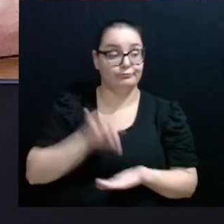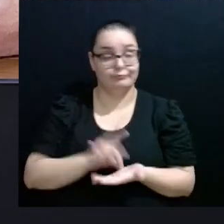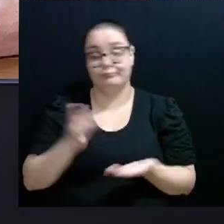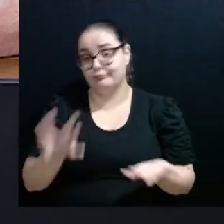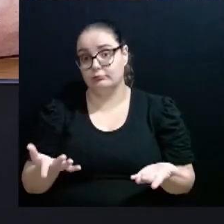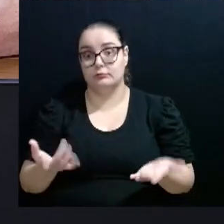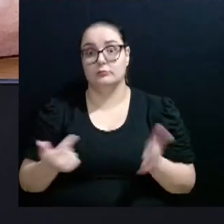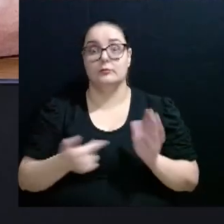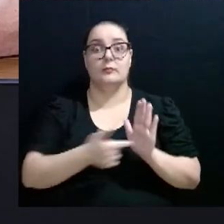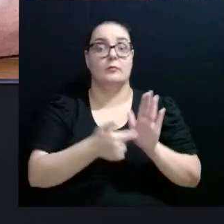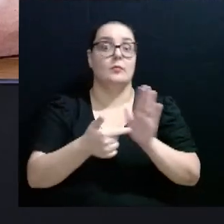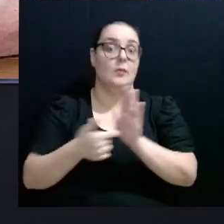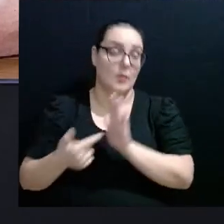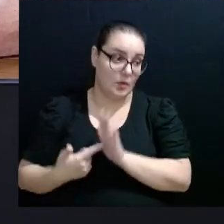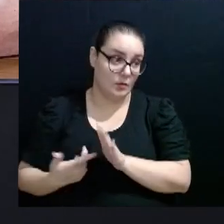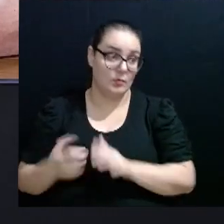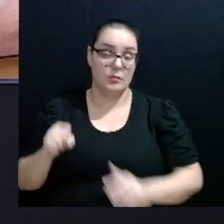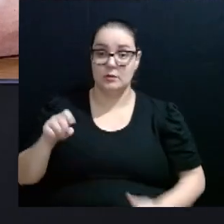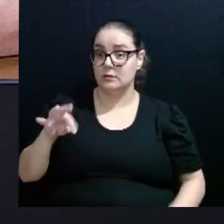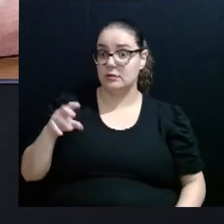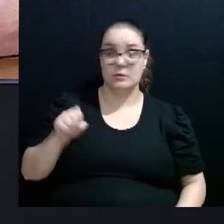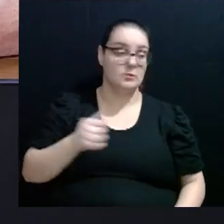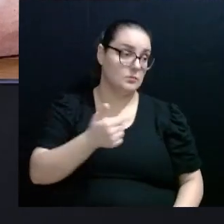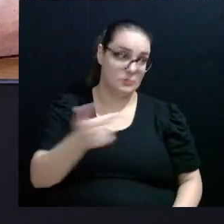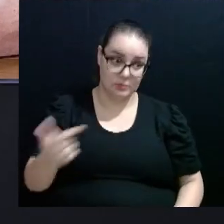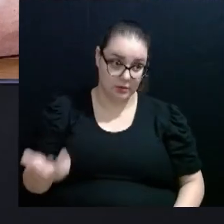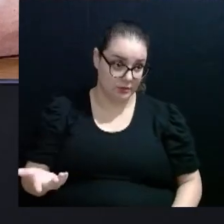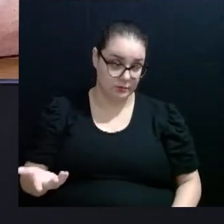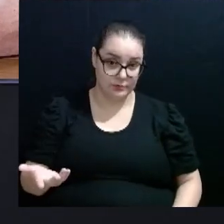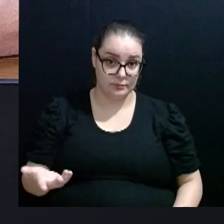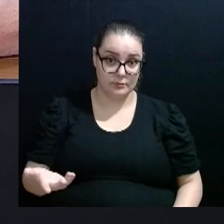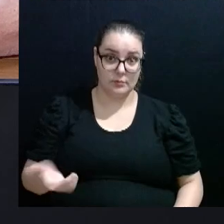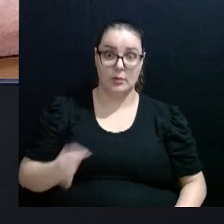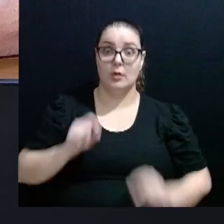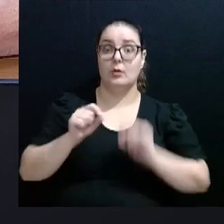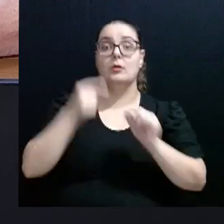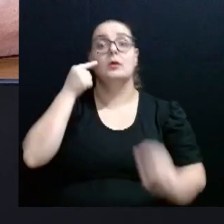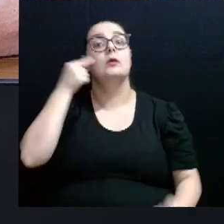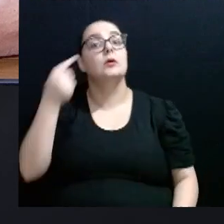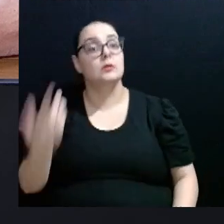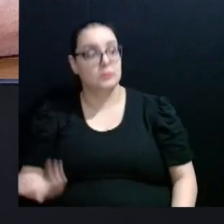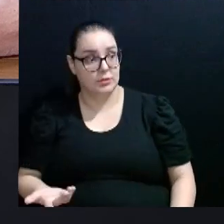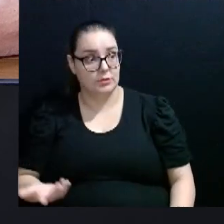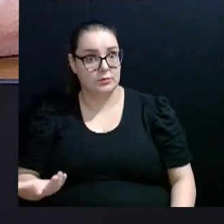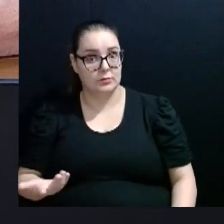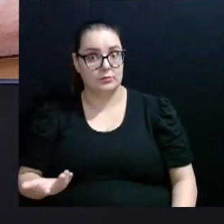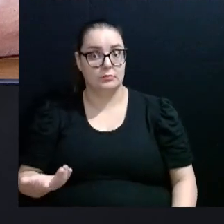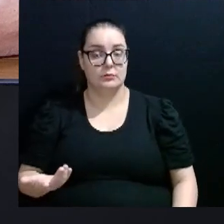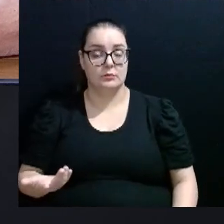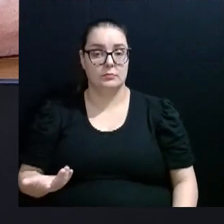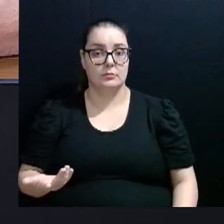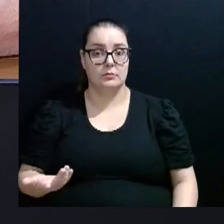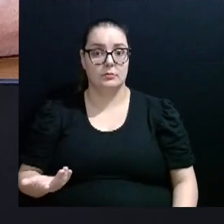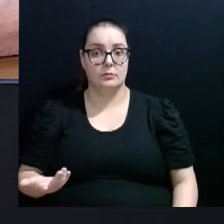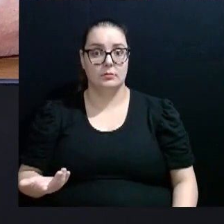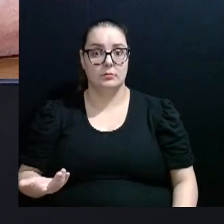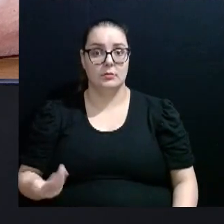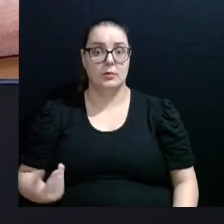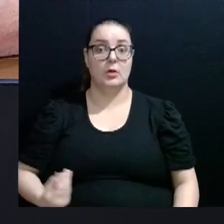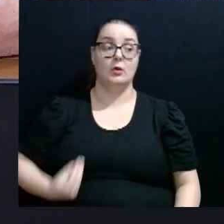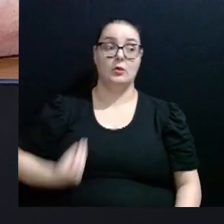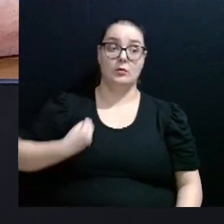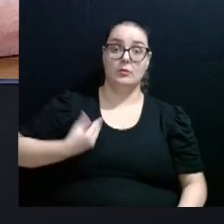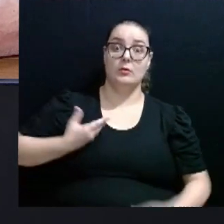um status que você não tem, tá? Então, o que seria o ideal? O ideal é que você viva com o